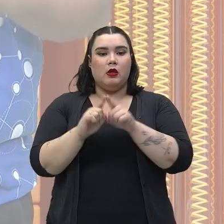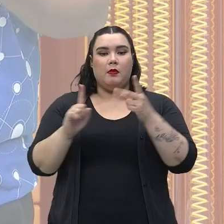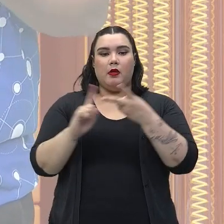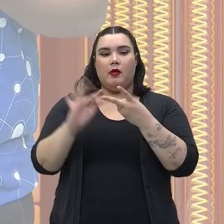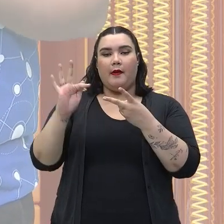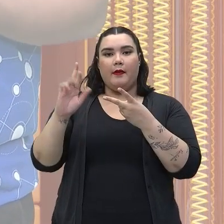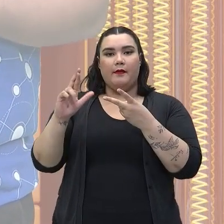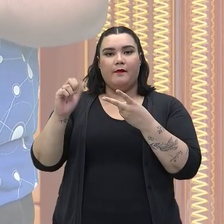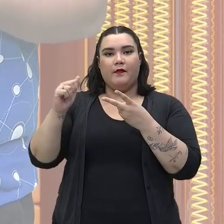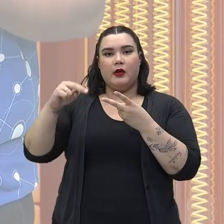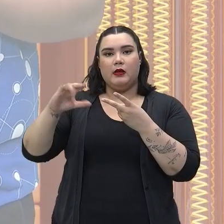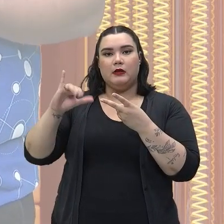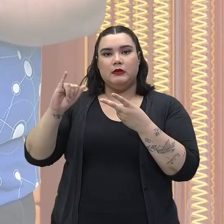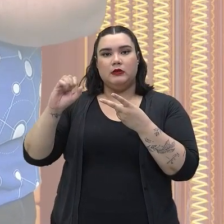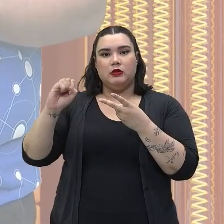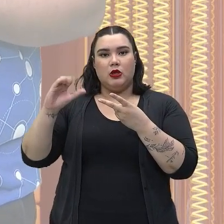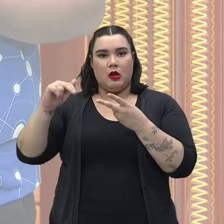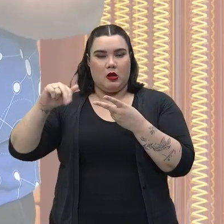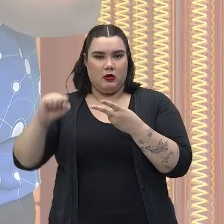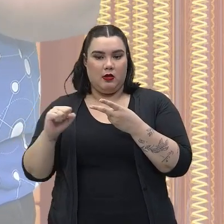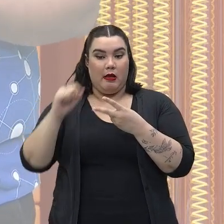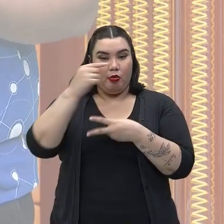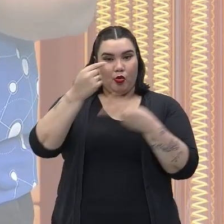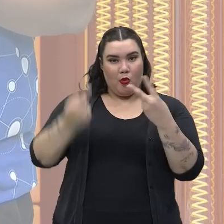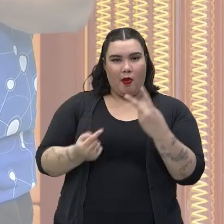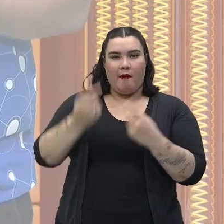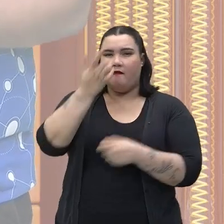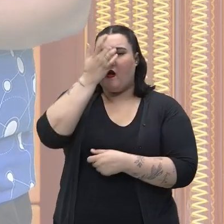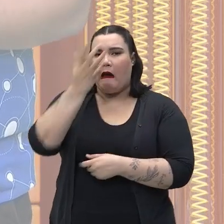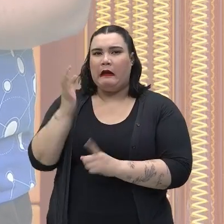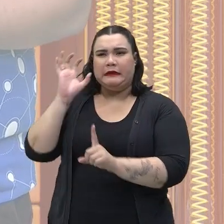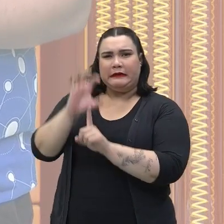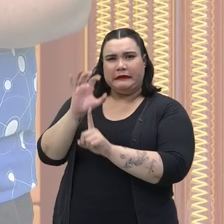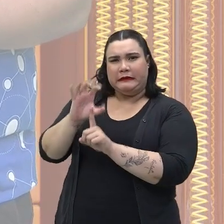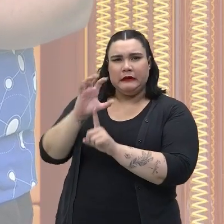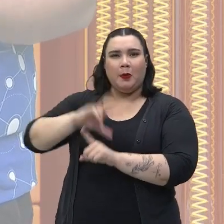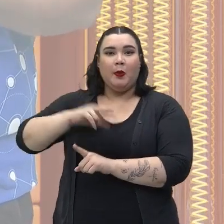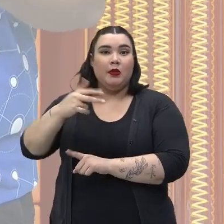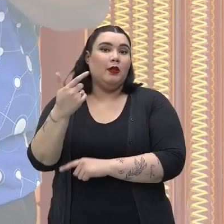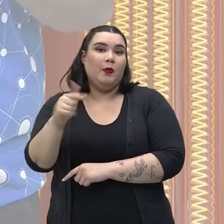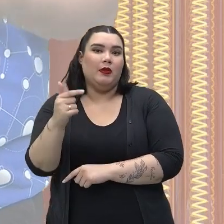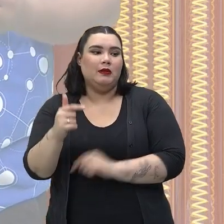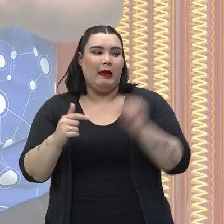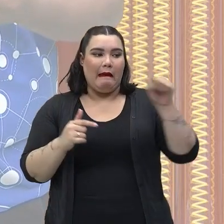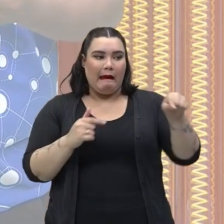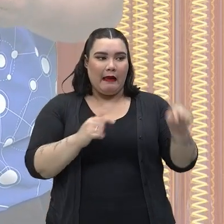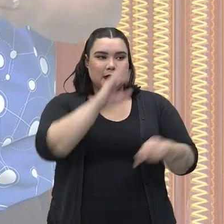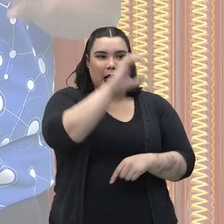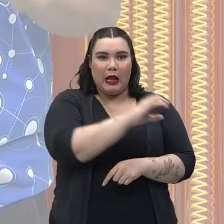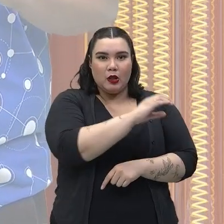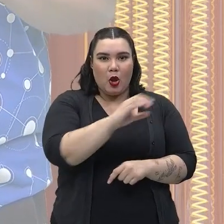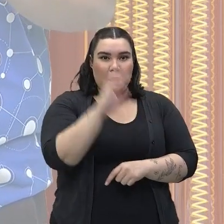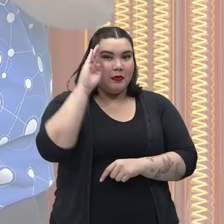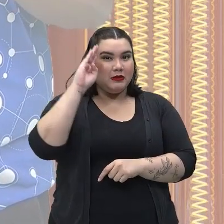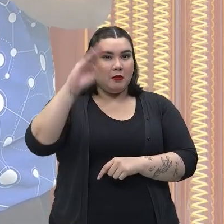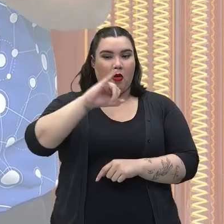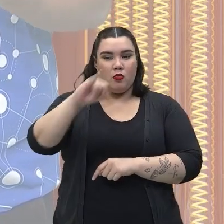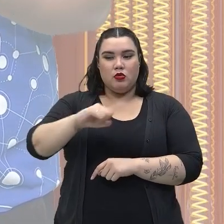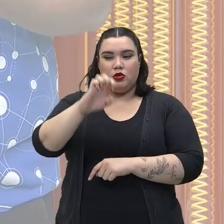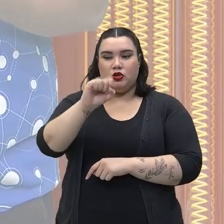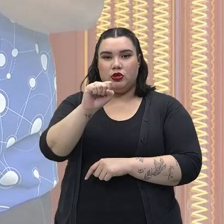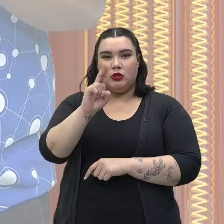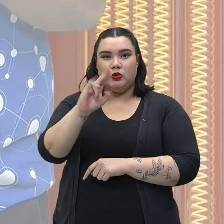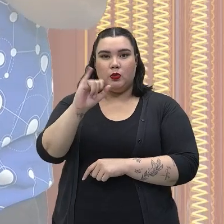tão influentes quanto os jesuítas. Então era mais fácil de lidar com outras ordens religiosas que representavam menos